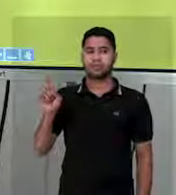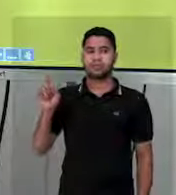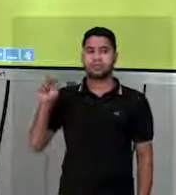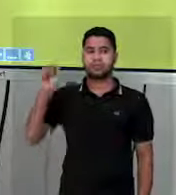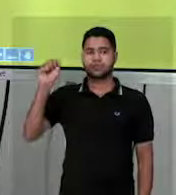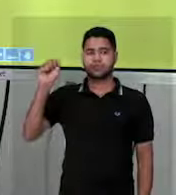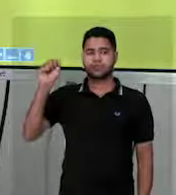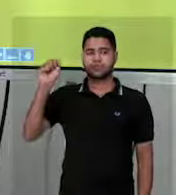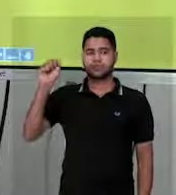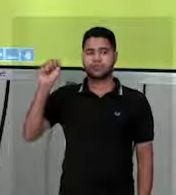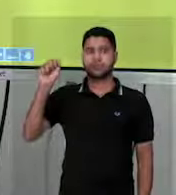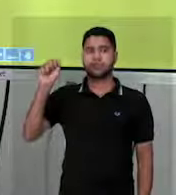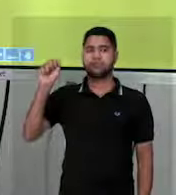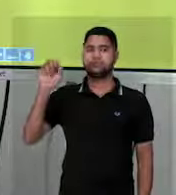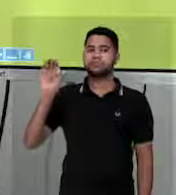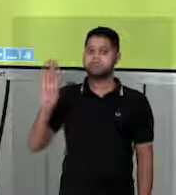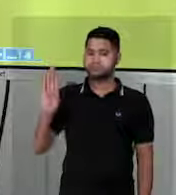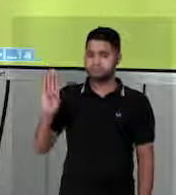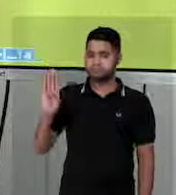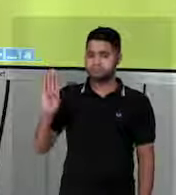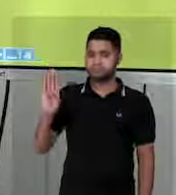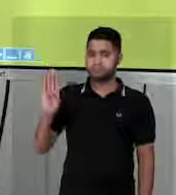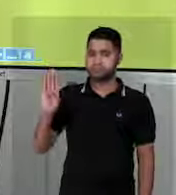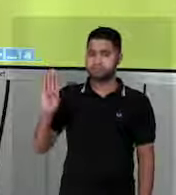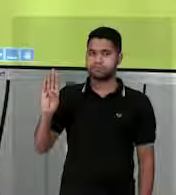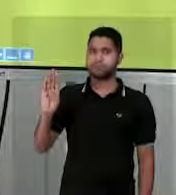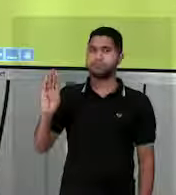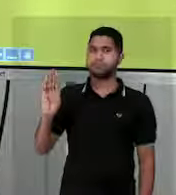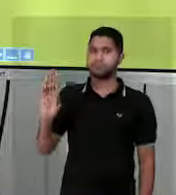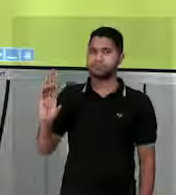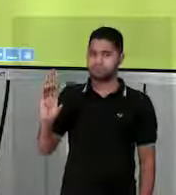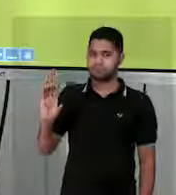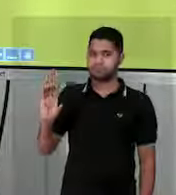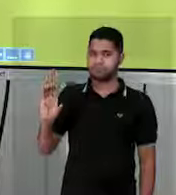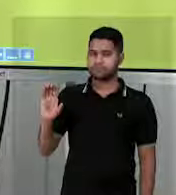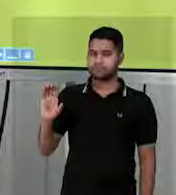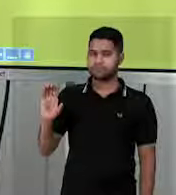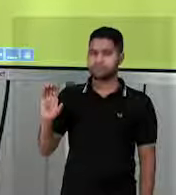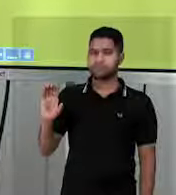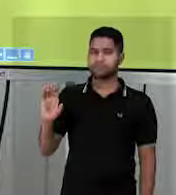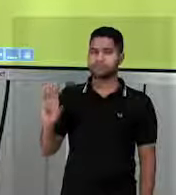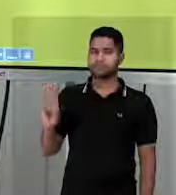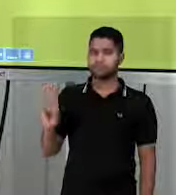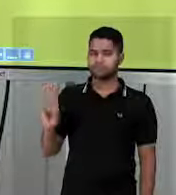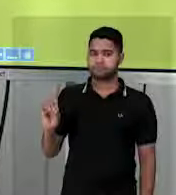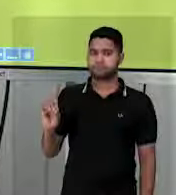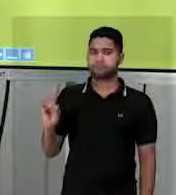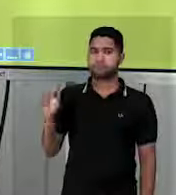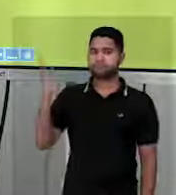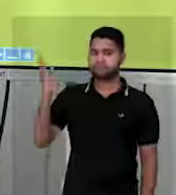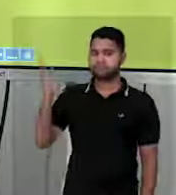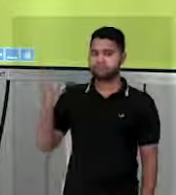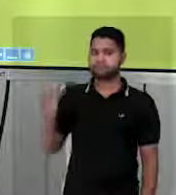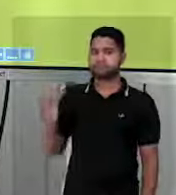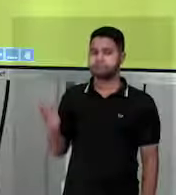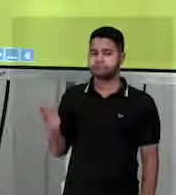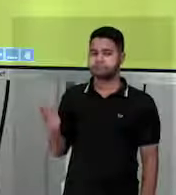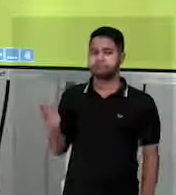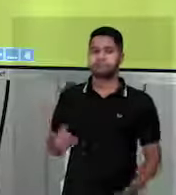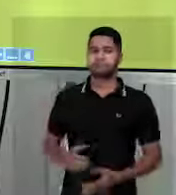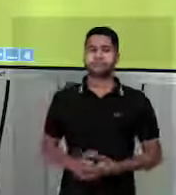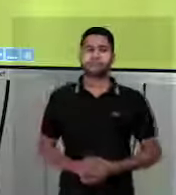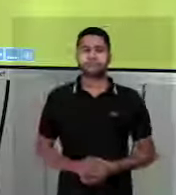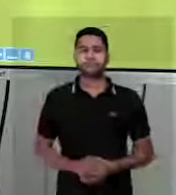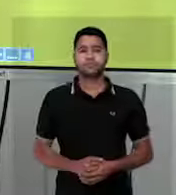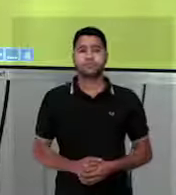etiológicos em A, Trypanosoma cruzi, B, Entamoeba histolítica, C, Leishmania, D, Candida